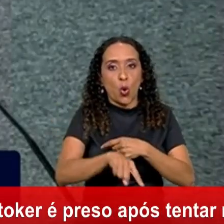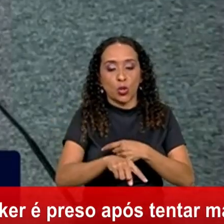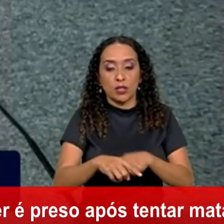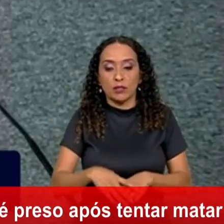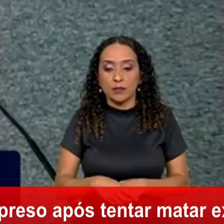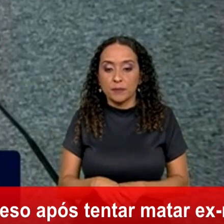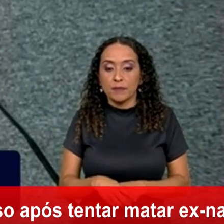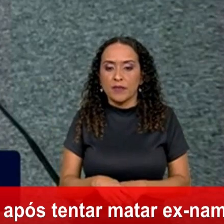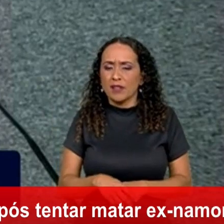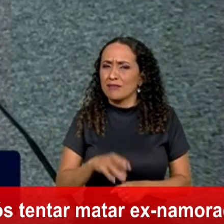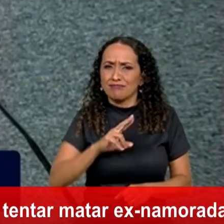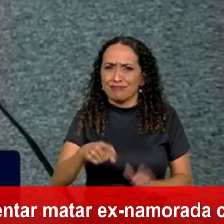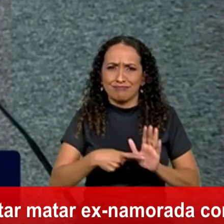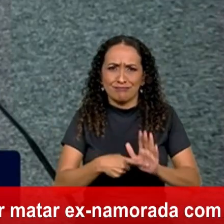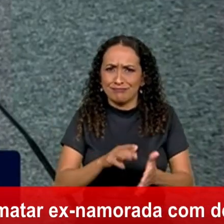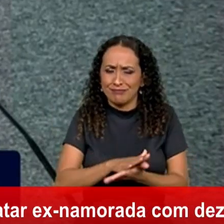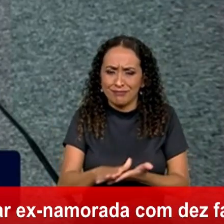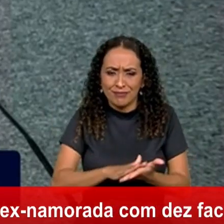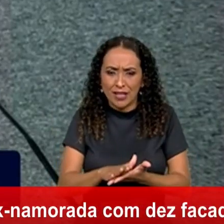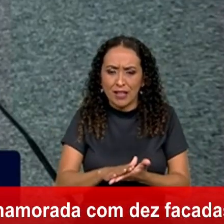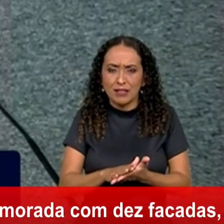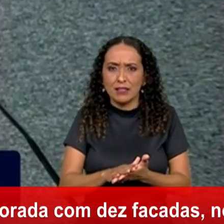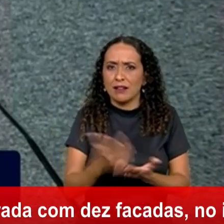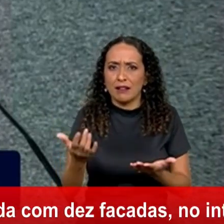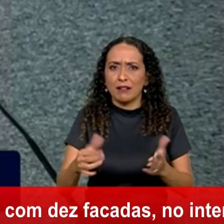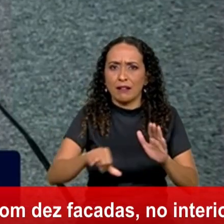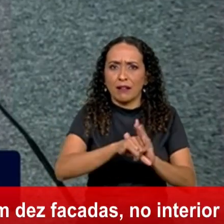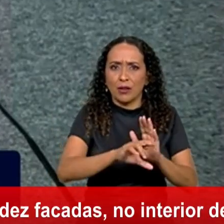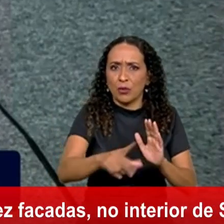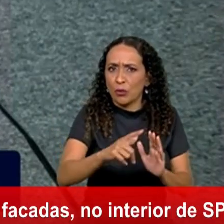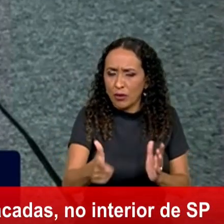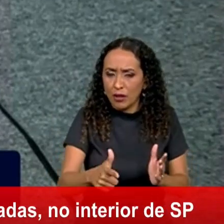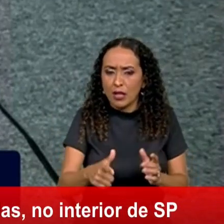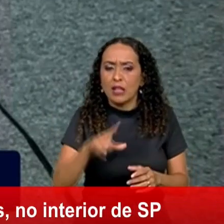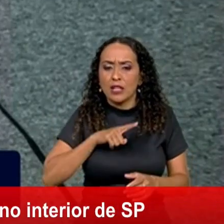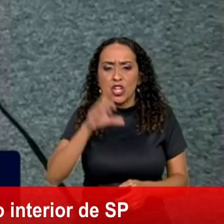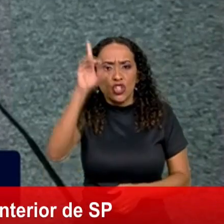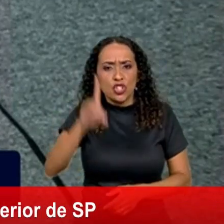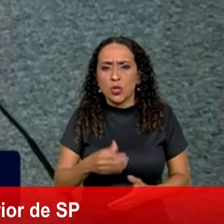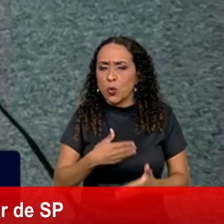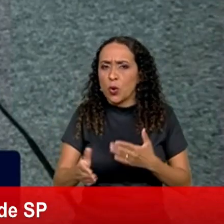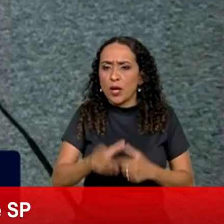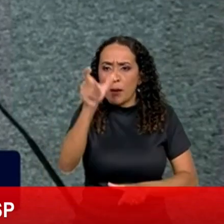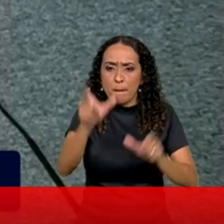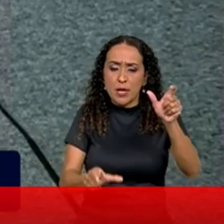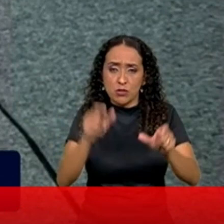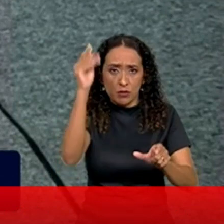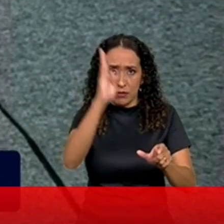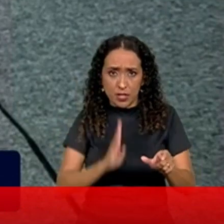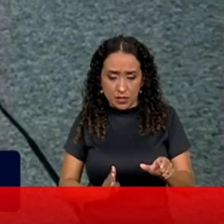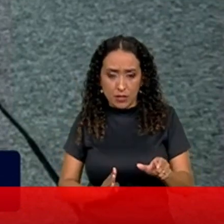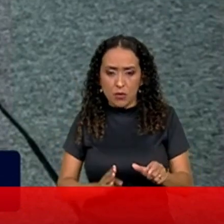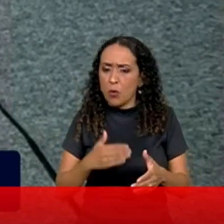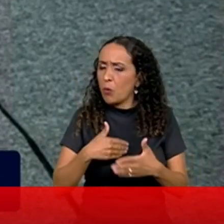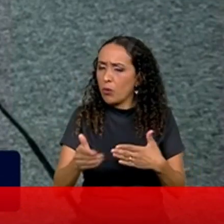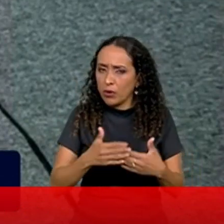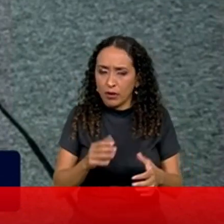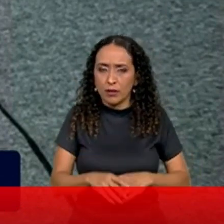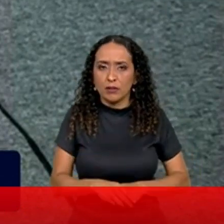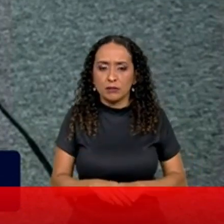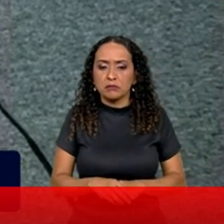decisão, não se pode cumprir imediatamente. Dizem alguns ministros, mas isso aí é decisão condenatória, não a